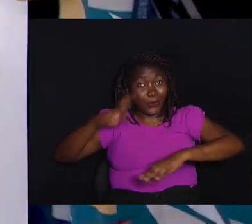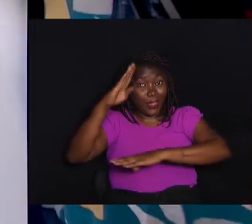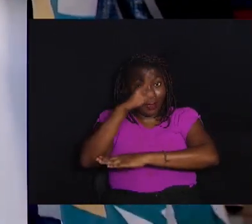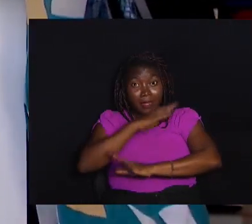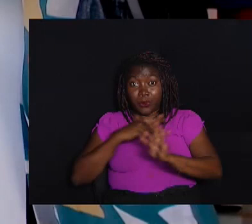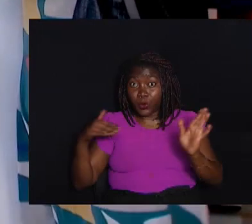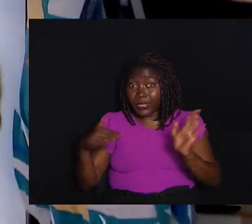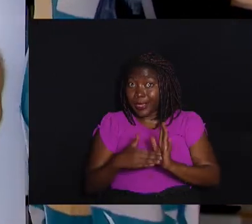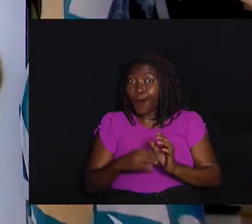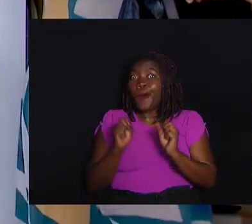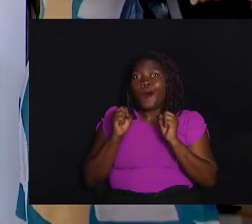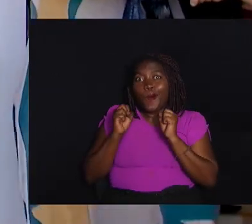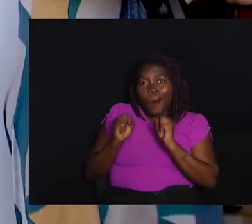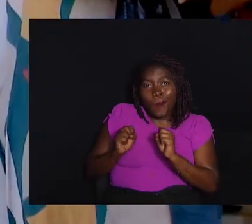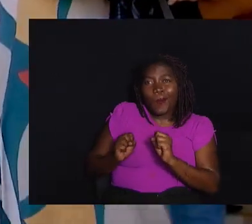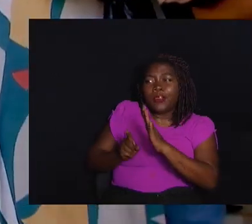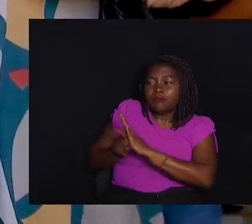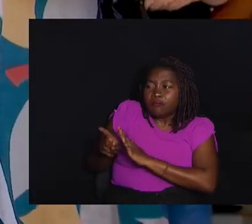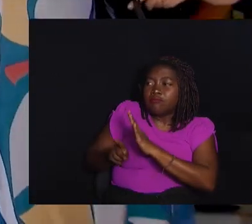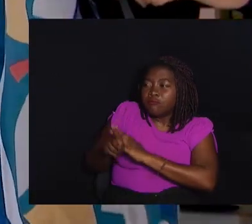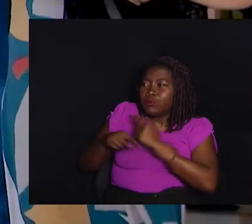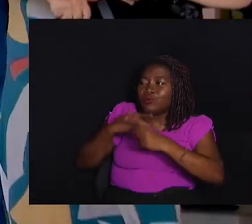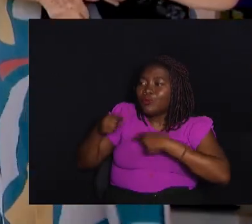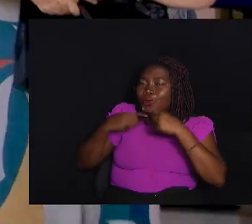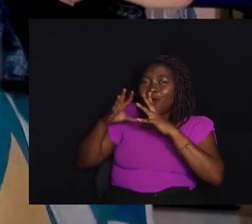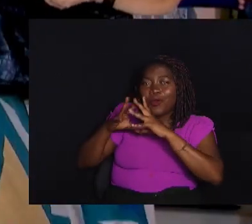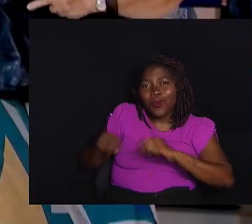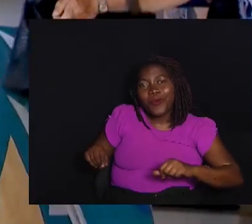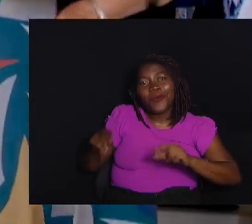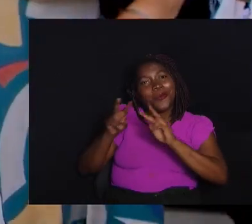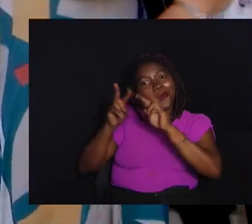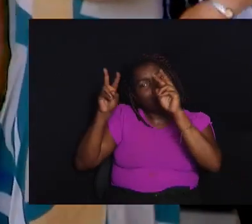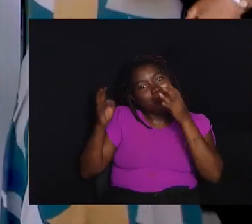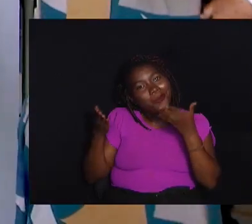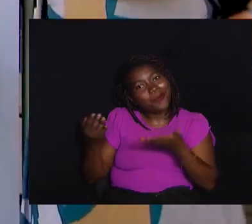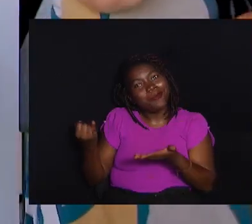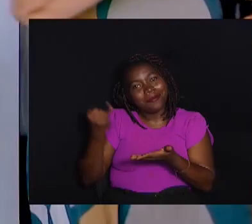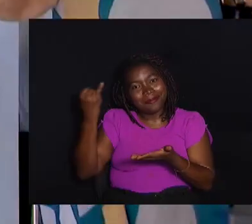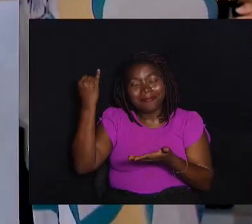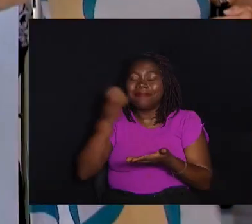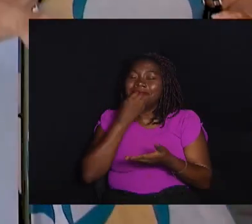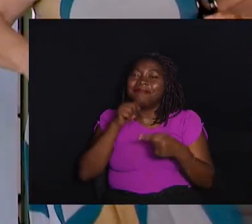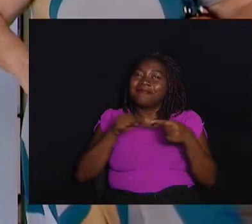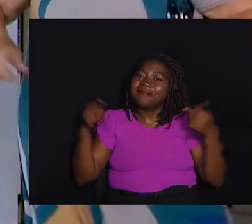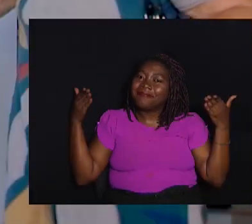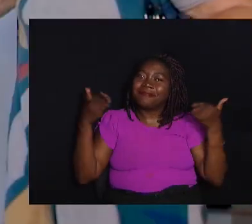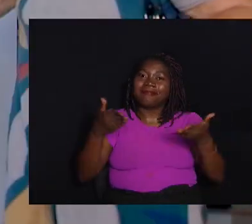puderam, evidentemente, tirar todas as dúvidas a respeito desse assunto importante. Boa semana para você,